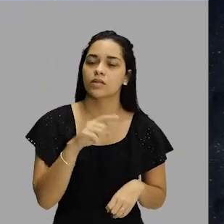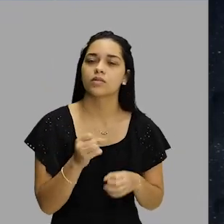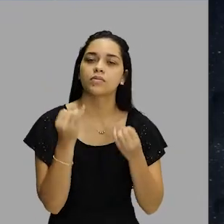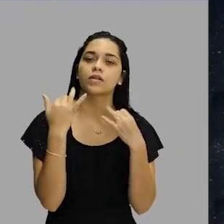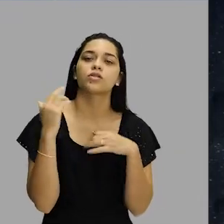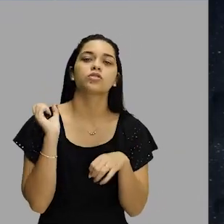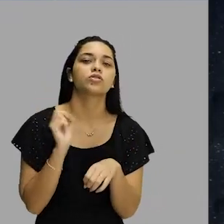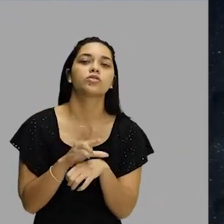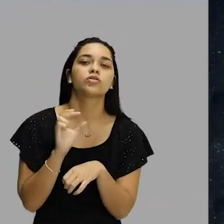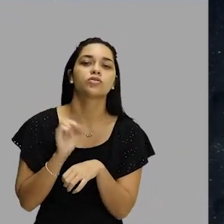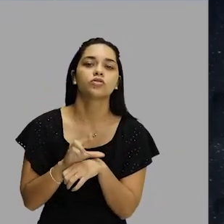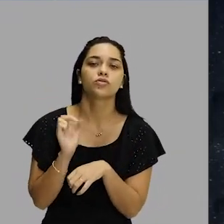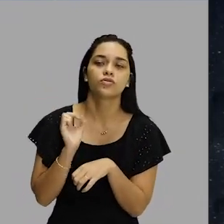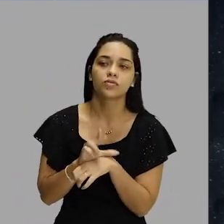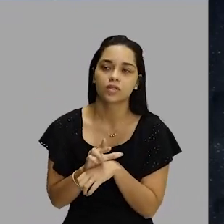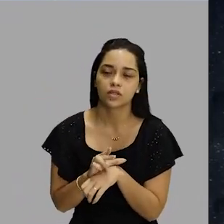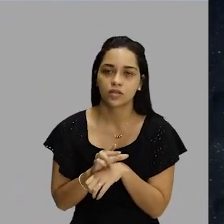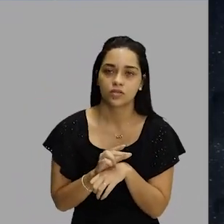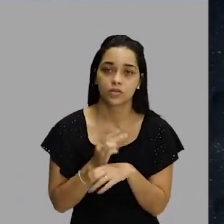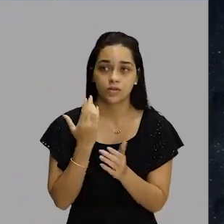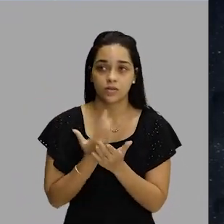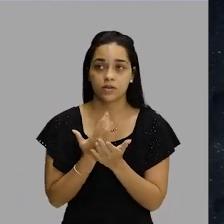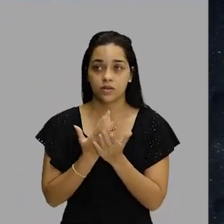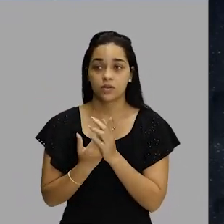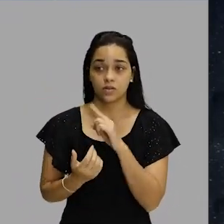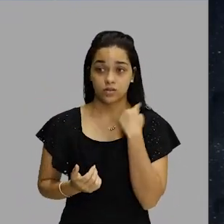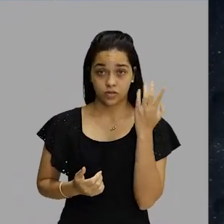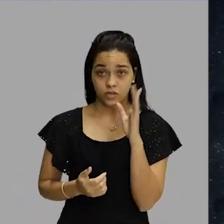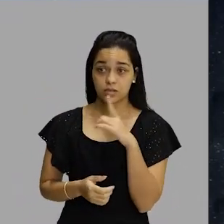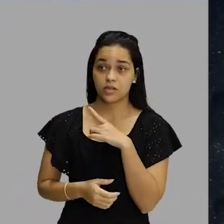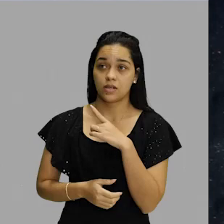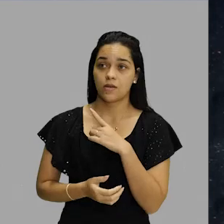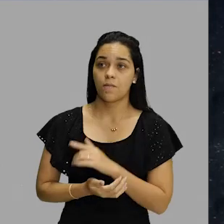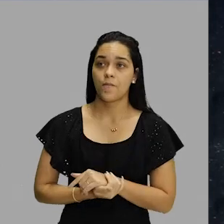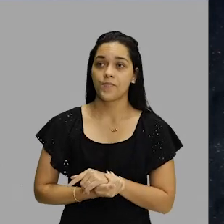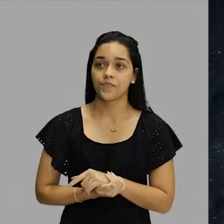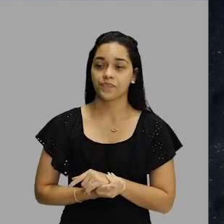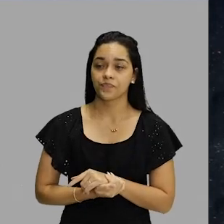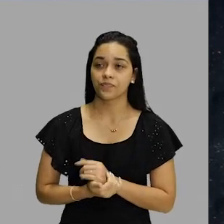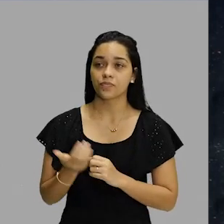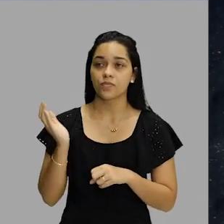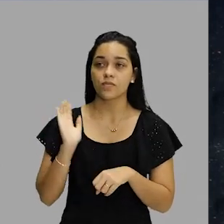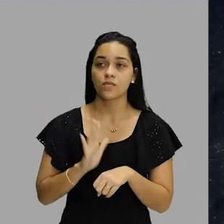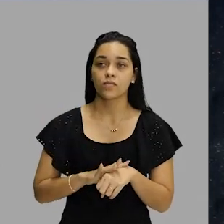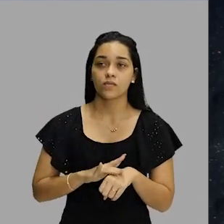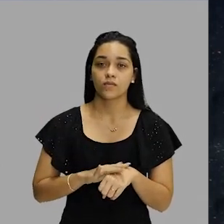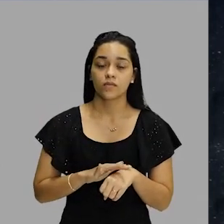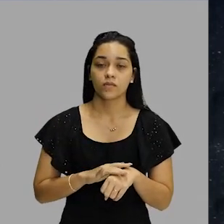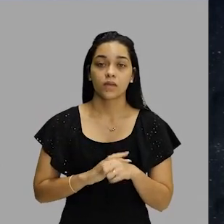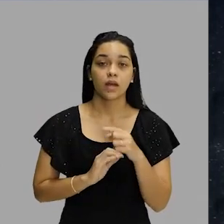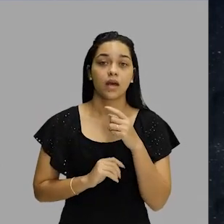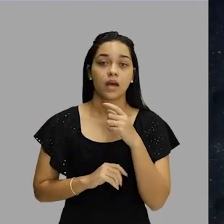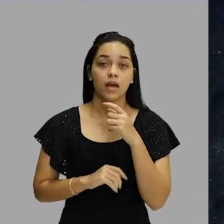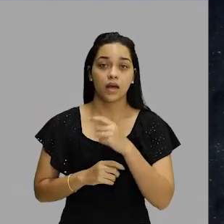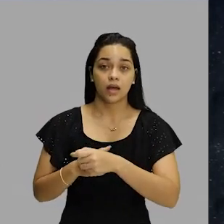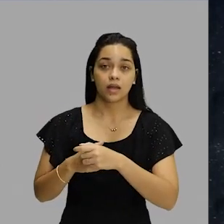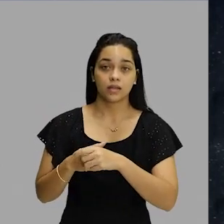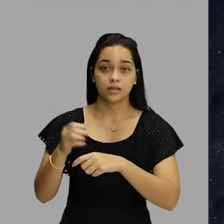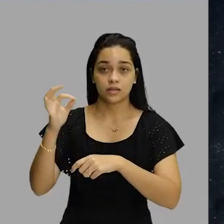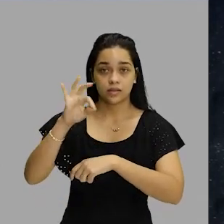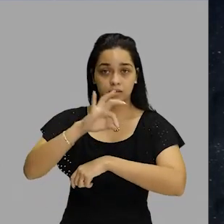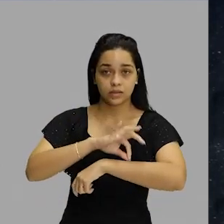de vírus, que foi de uma outra aula que nós já tivemos. Por exemplo, a dengue,